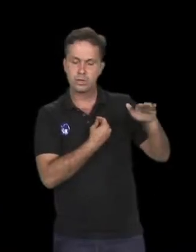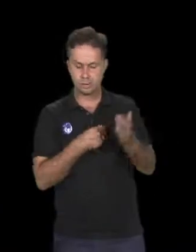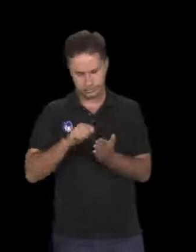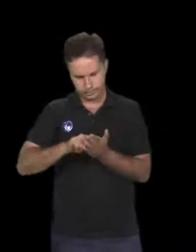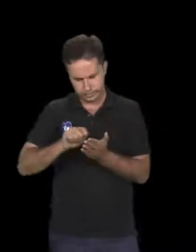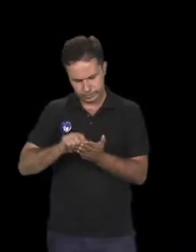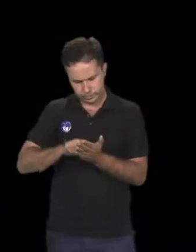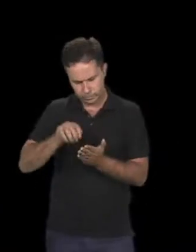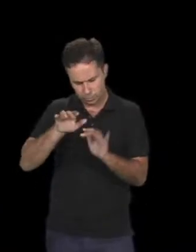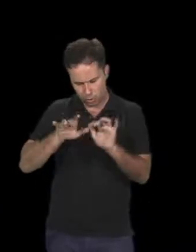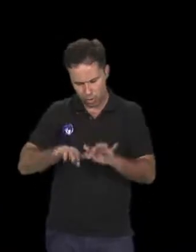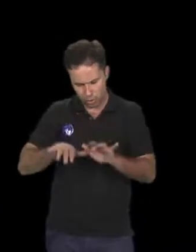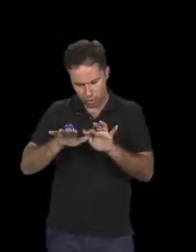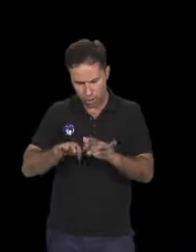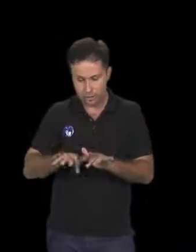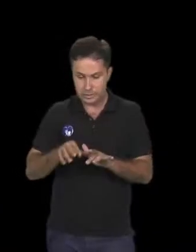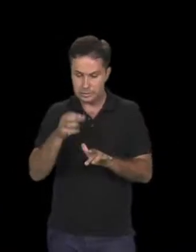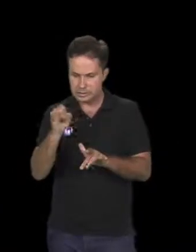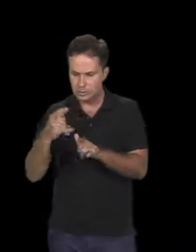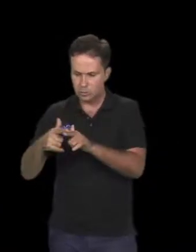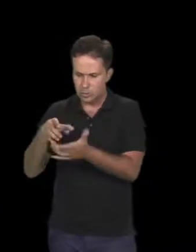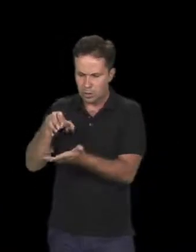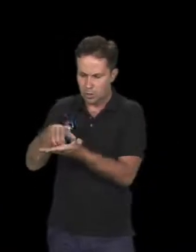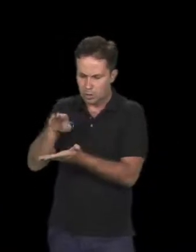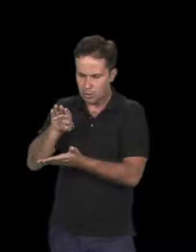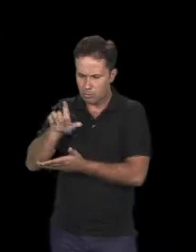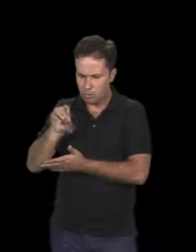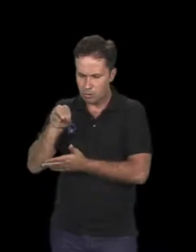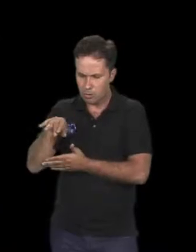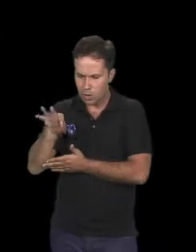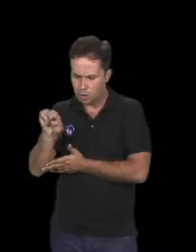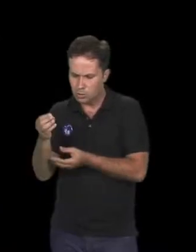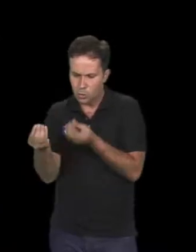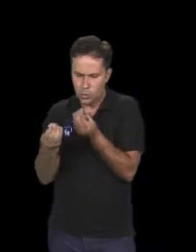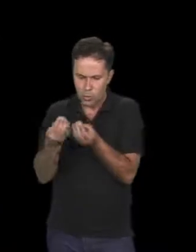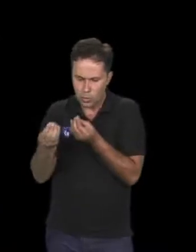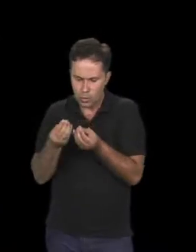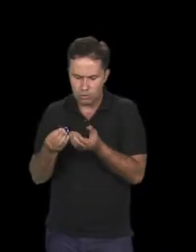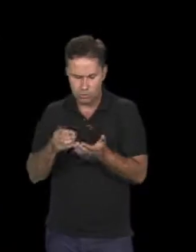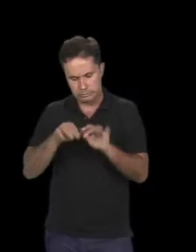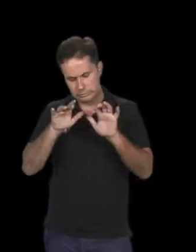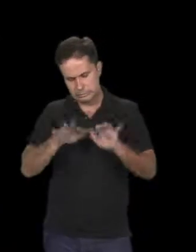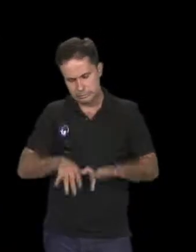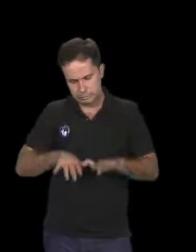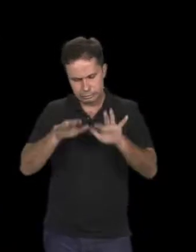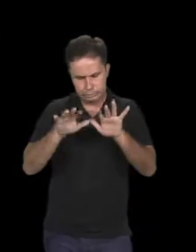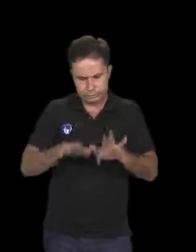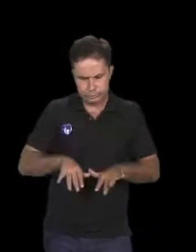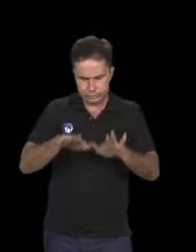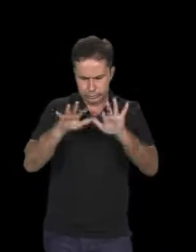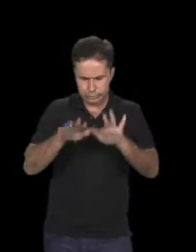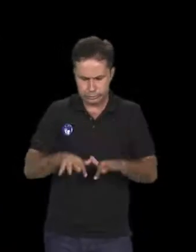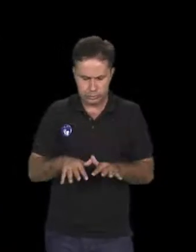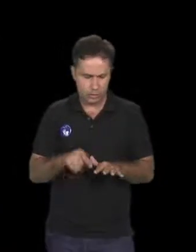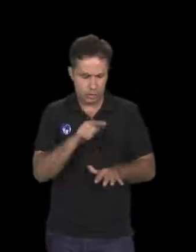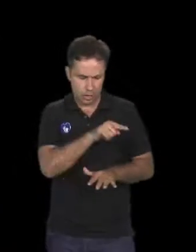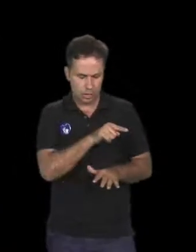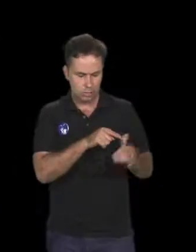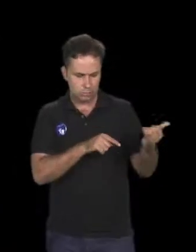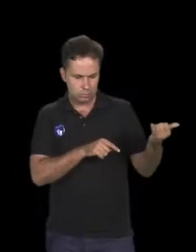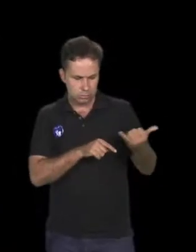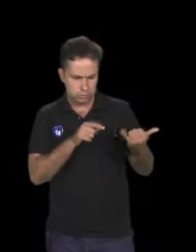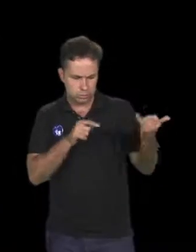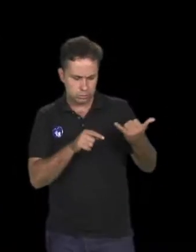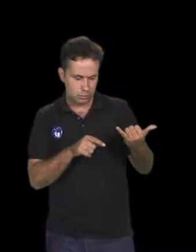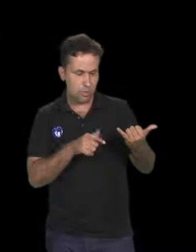contexto uma questão grande, é uma maneira de contar ela de maneira bastante viva, a partir de uma trajetória específica. Foi o que a gente fez com